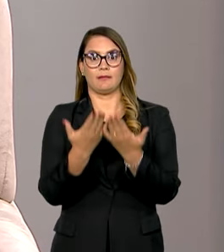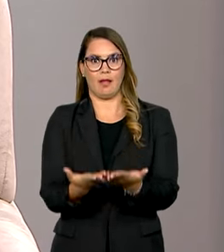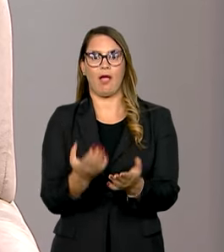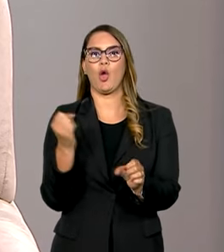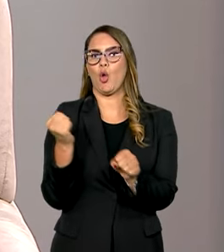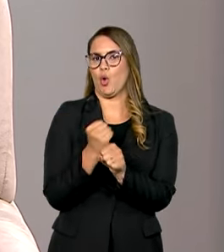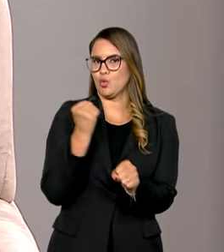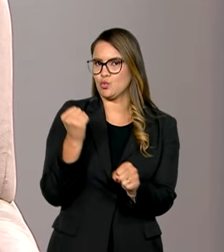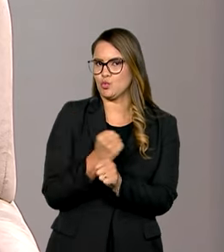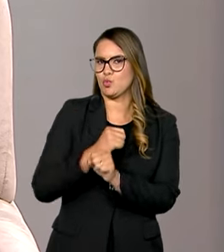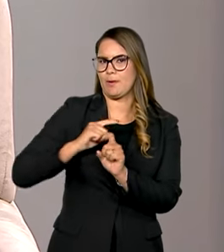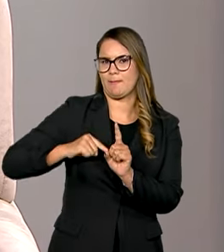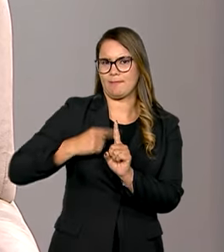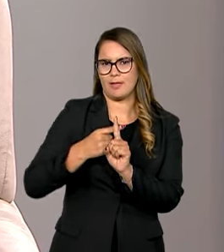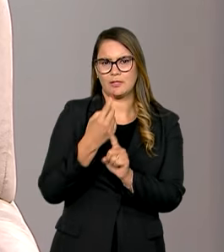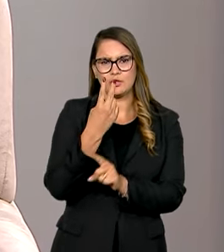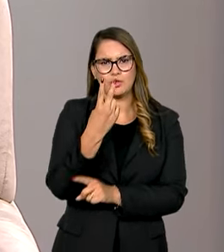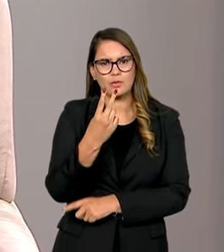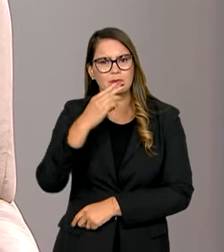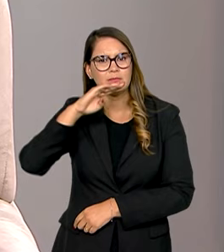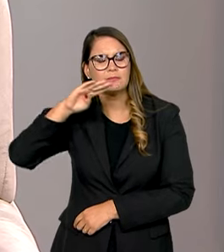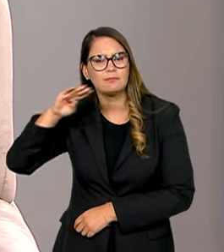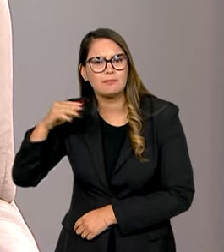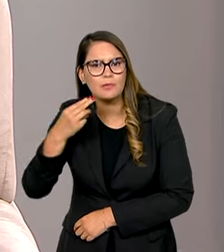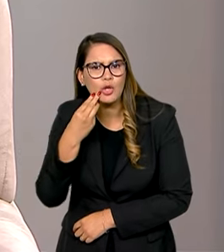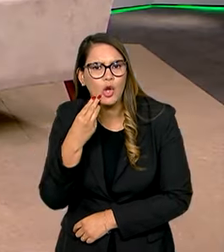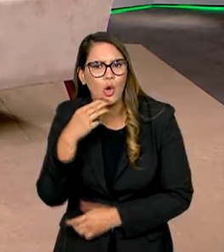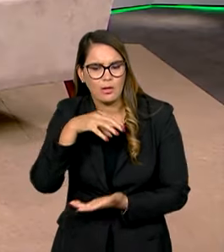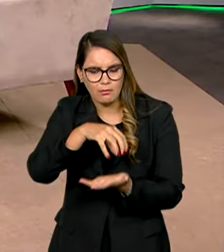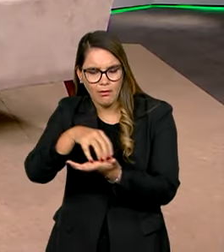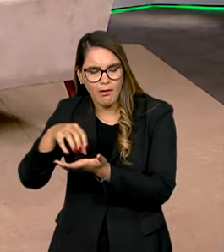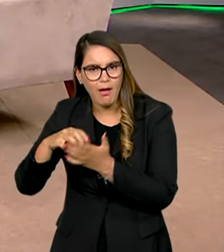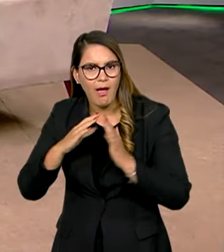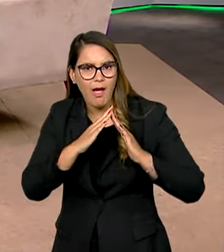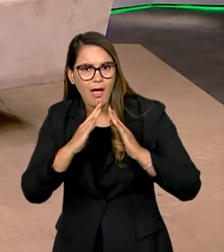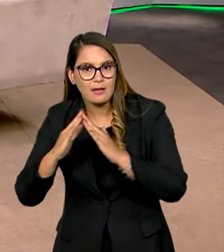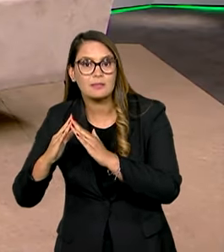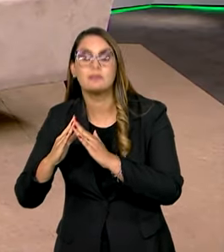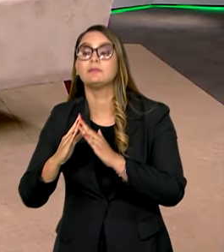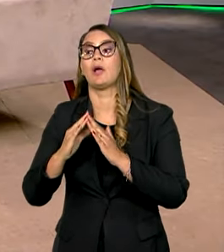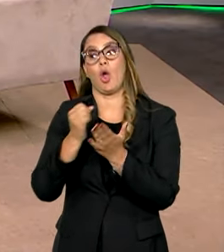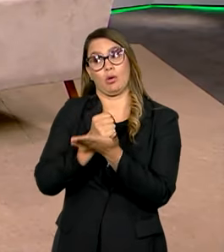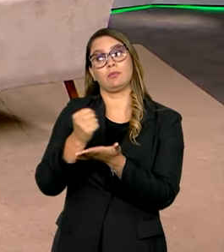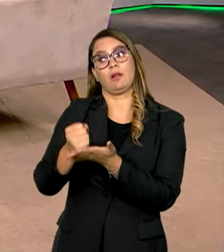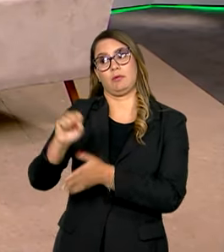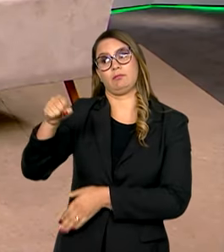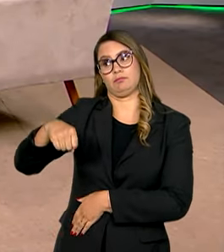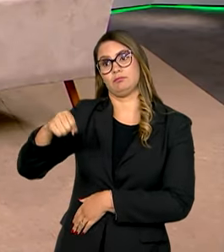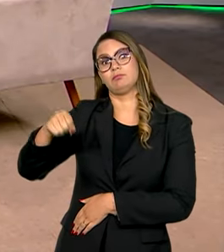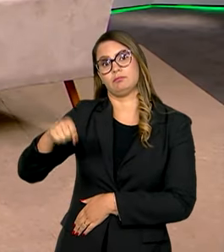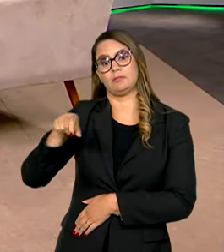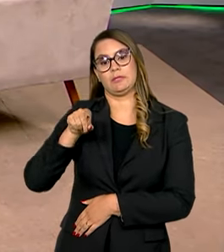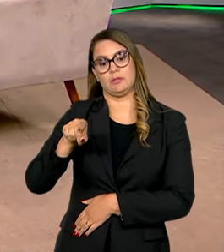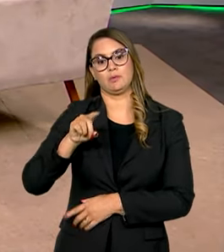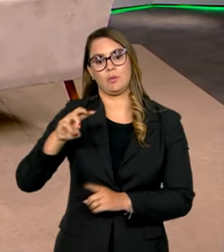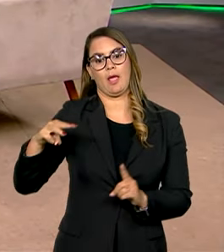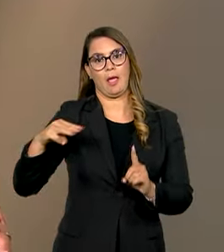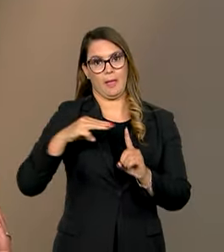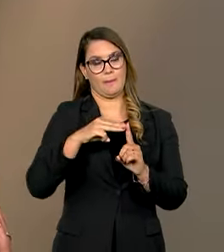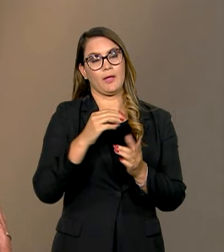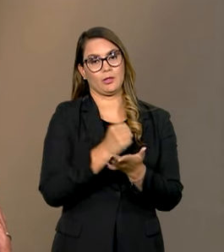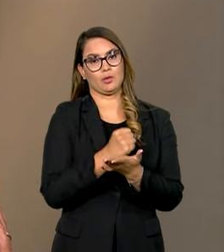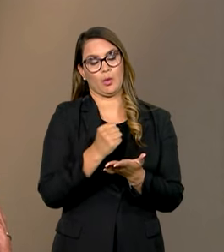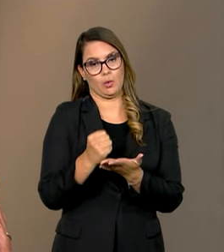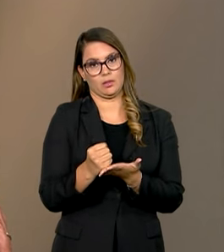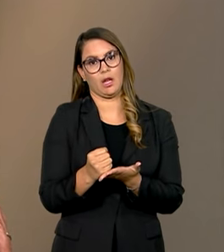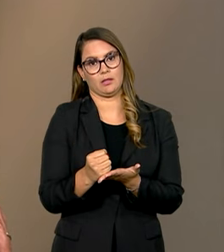construir mais 2 milhões de unidades, né? São 2 milhões de unidades contratadas. Essa que é a meta que o presidente Lula nos